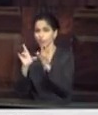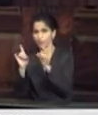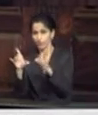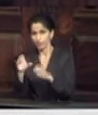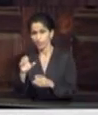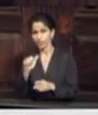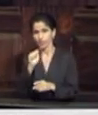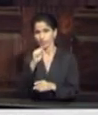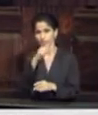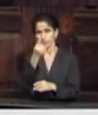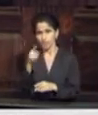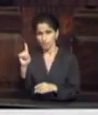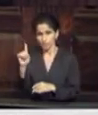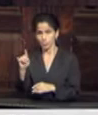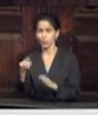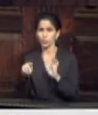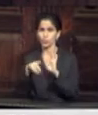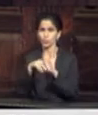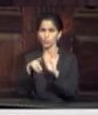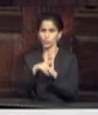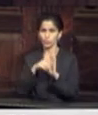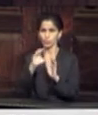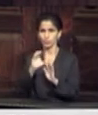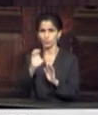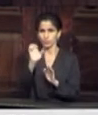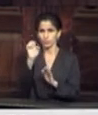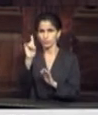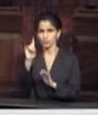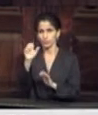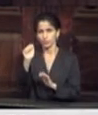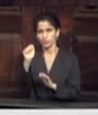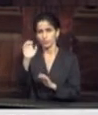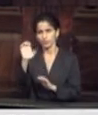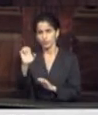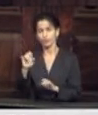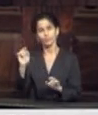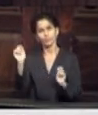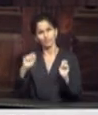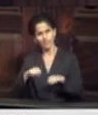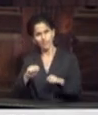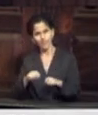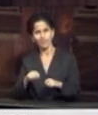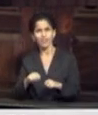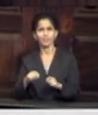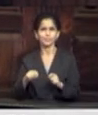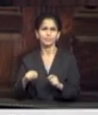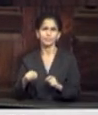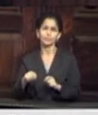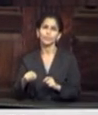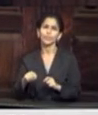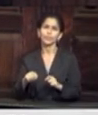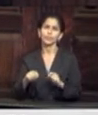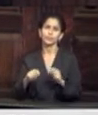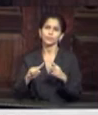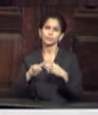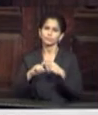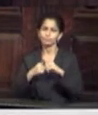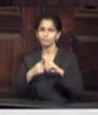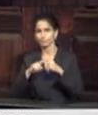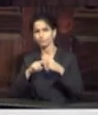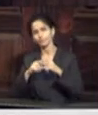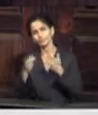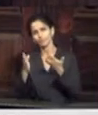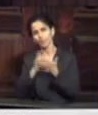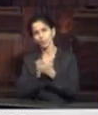das ações. E nesse processo teremos que ver se ainda é possível restaurar alguns aspectos que